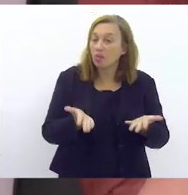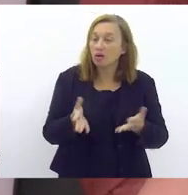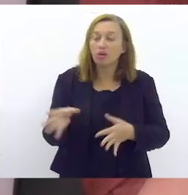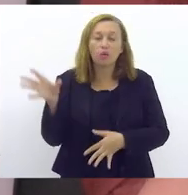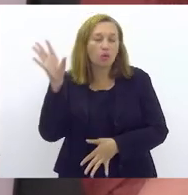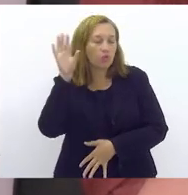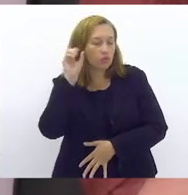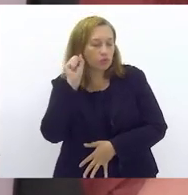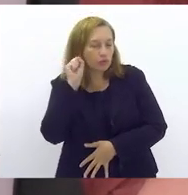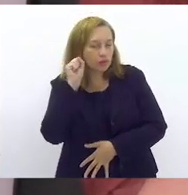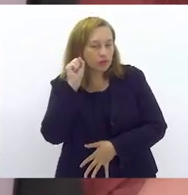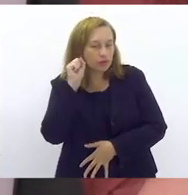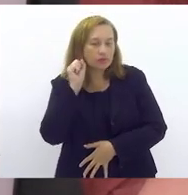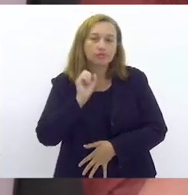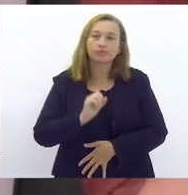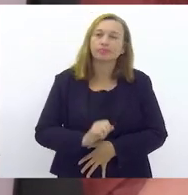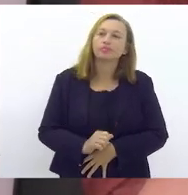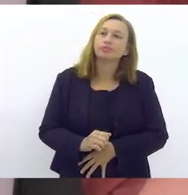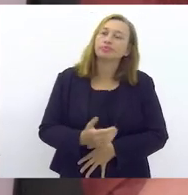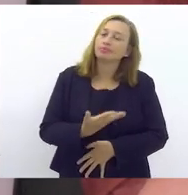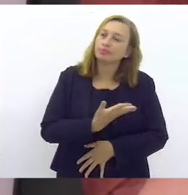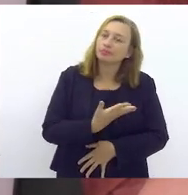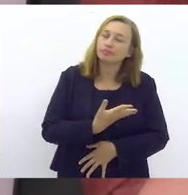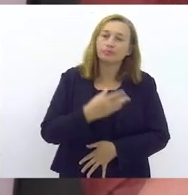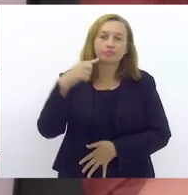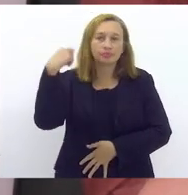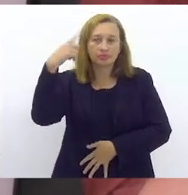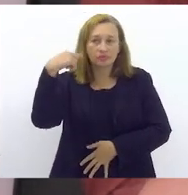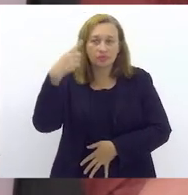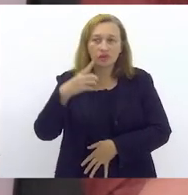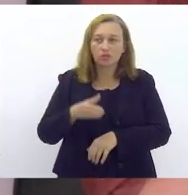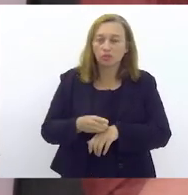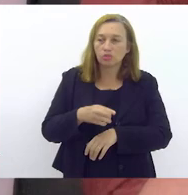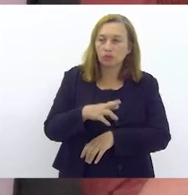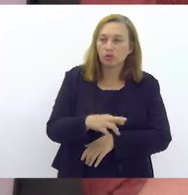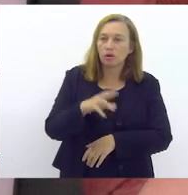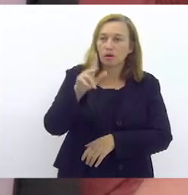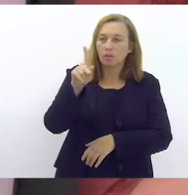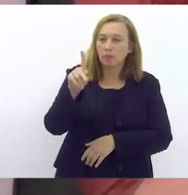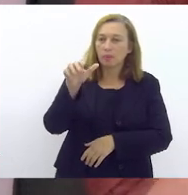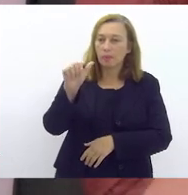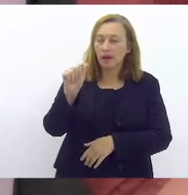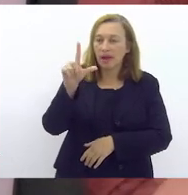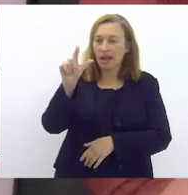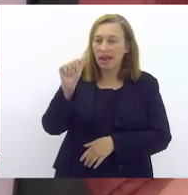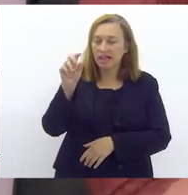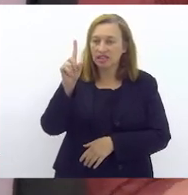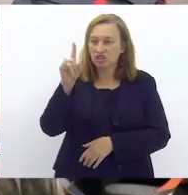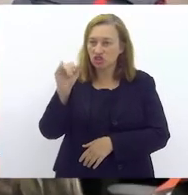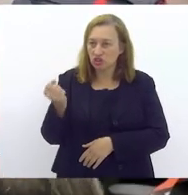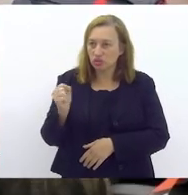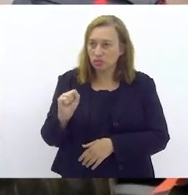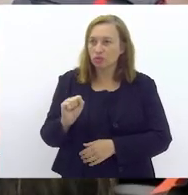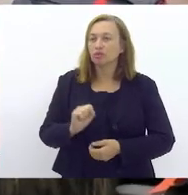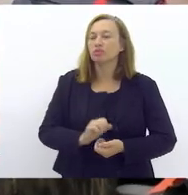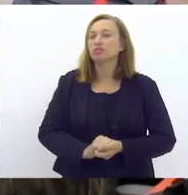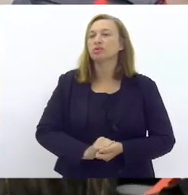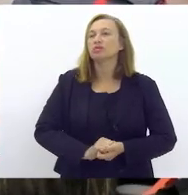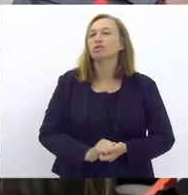escutar o nosso querido advogado, doutor Paladino. O microfone é aberto para o senhor, doutor Paladino.